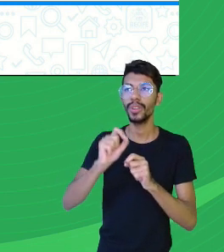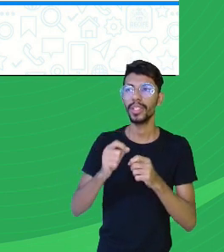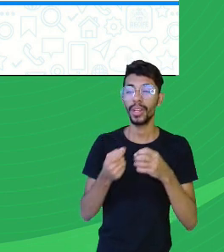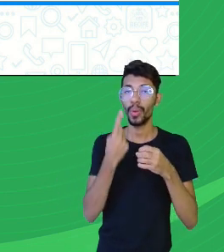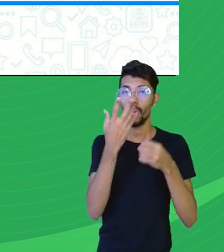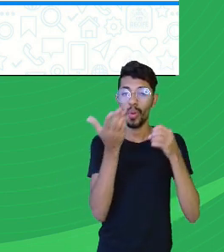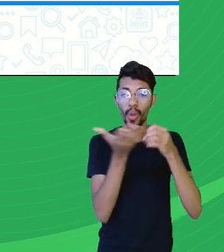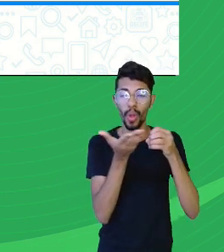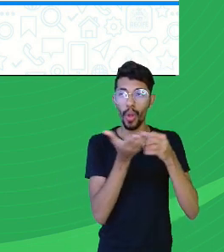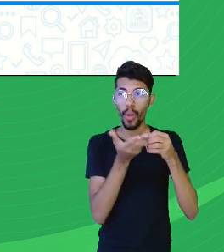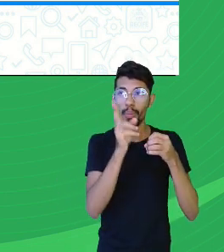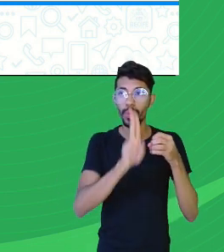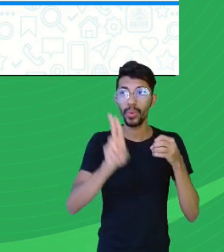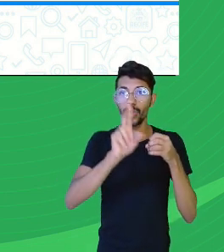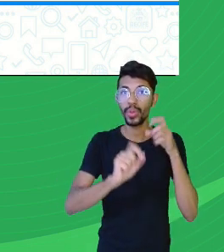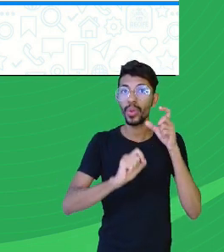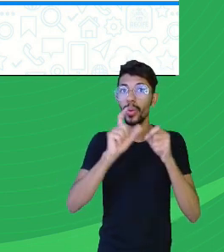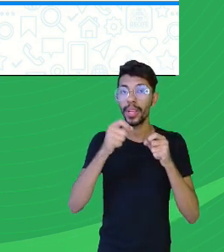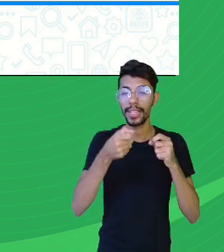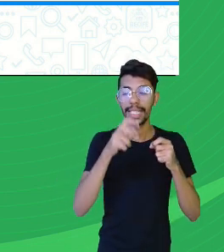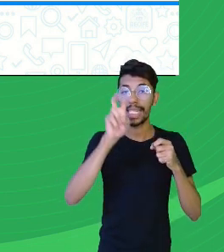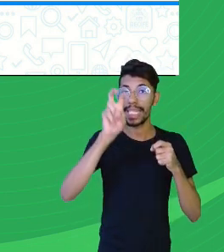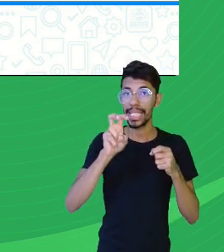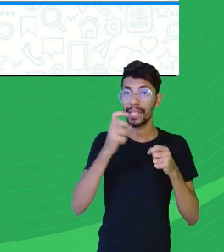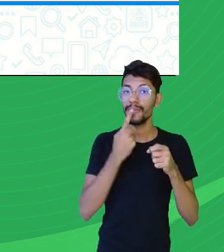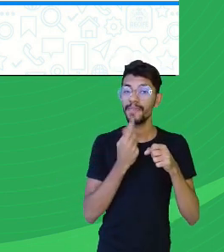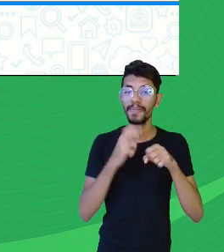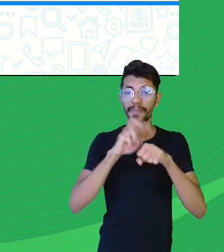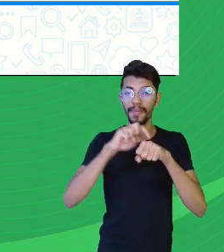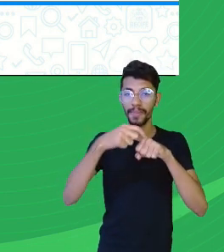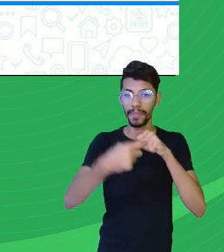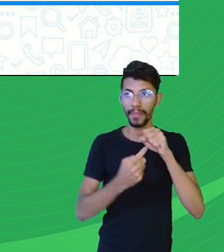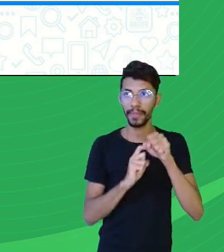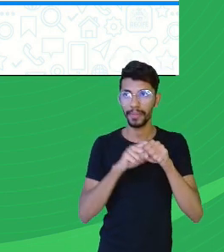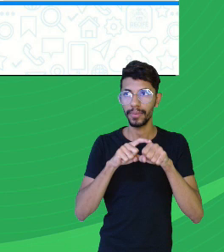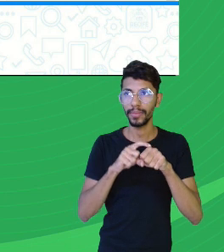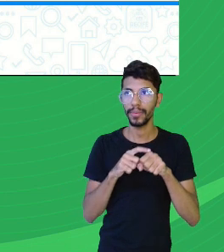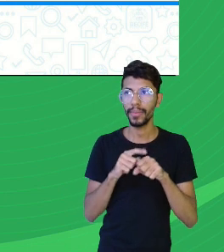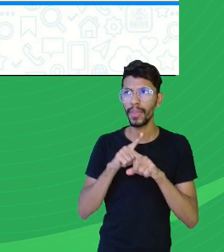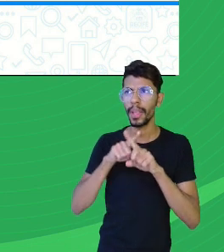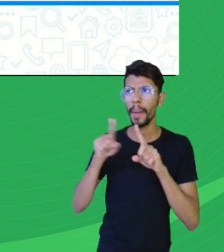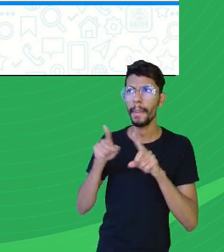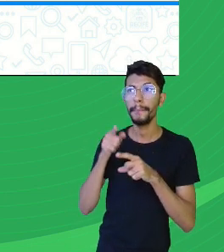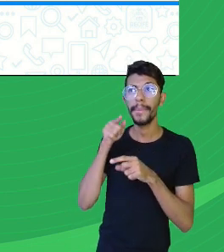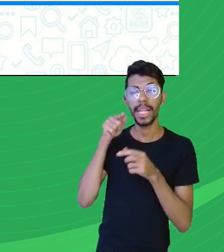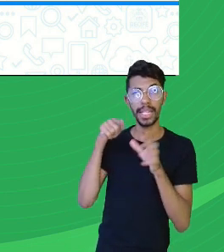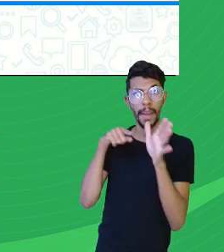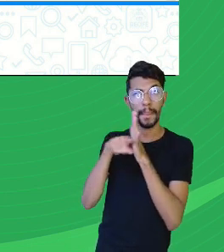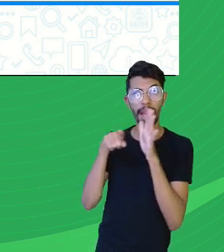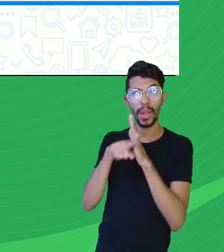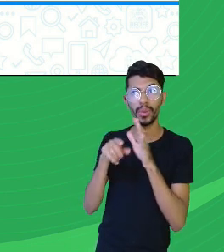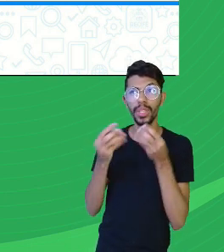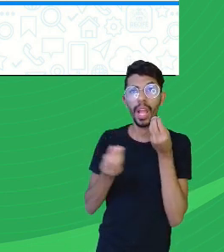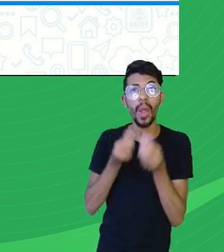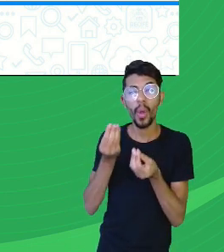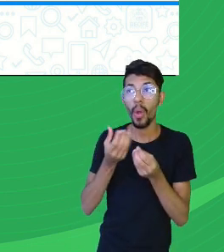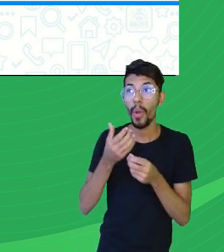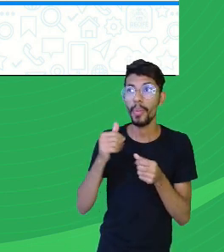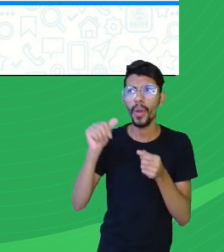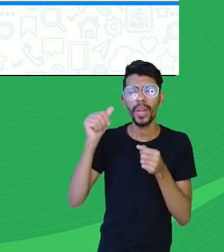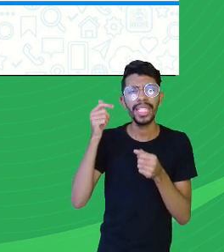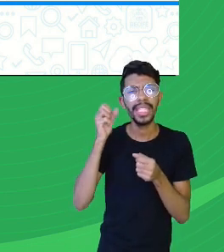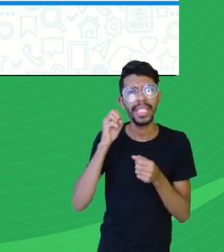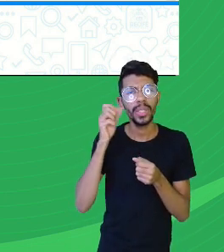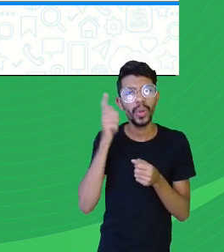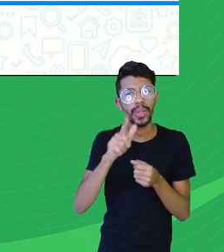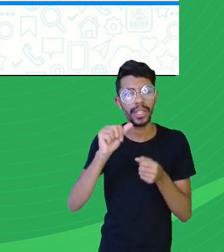copo, ela usou 5 morangos. Mas ele está querendo saber, para fazer 6